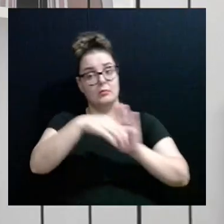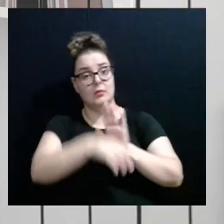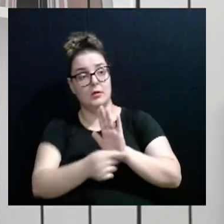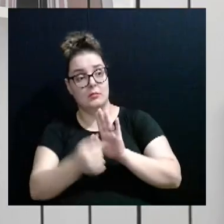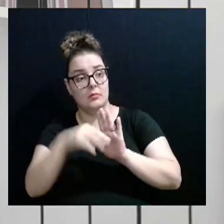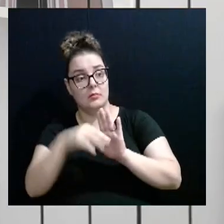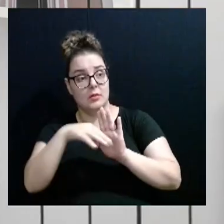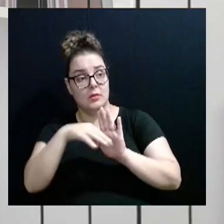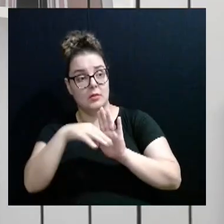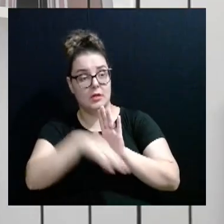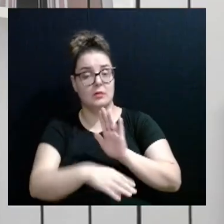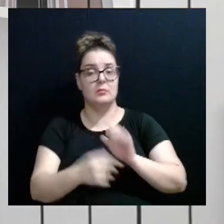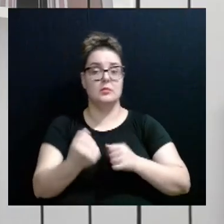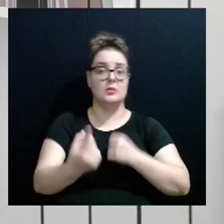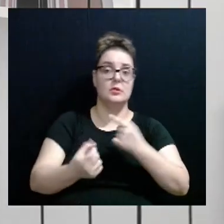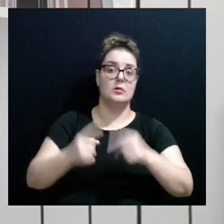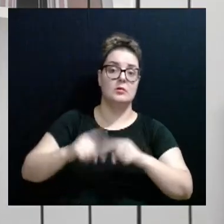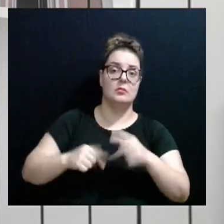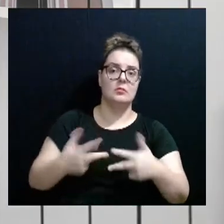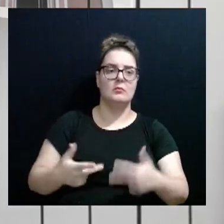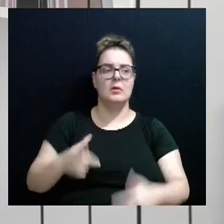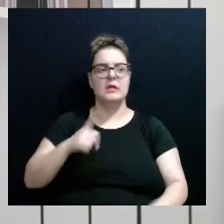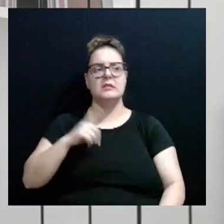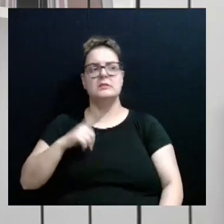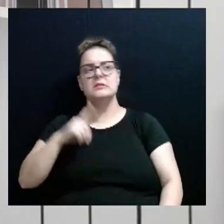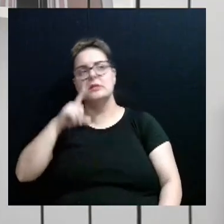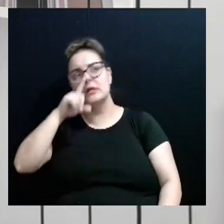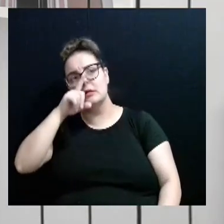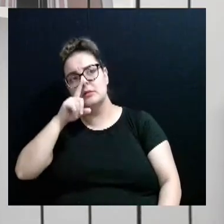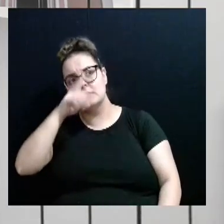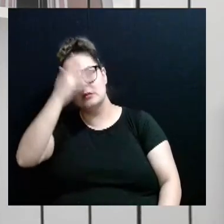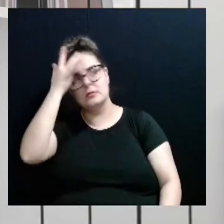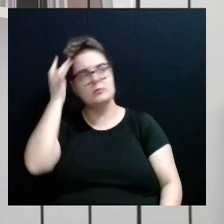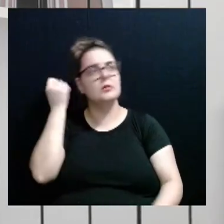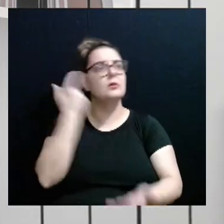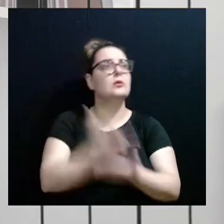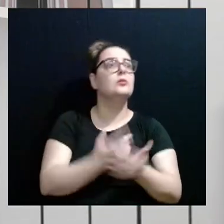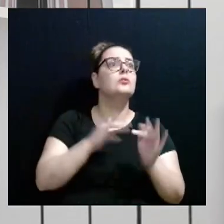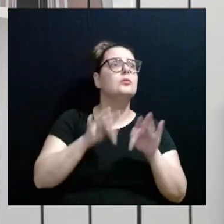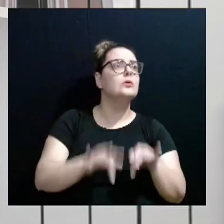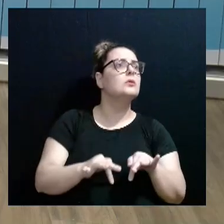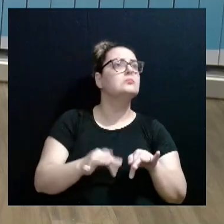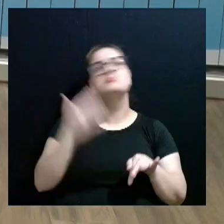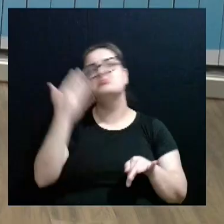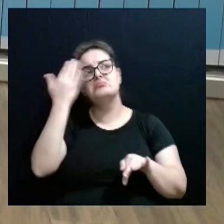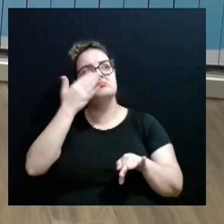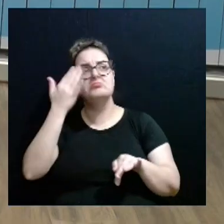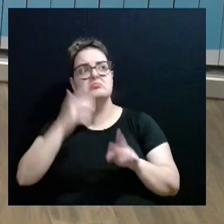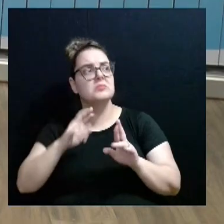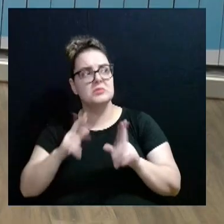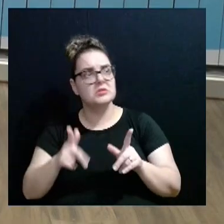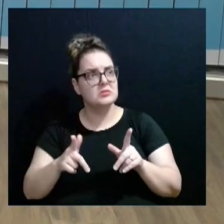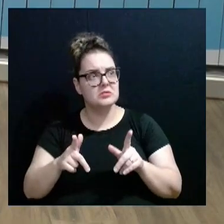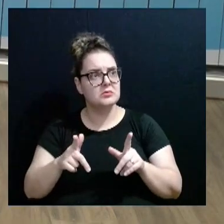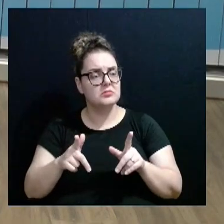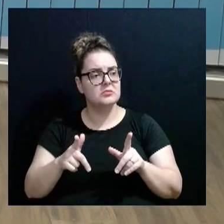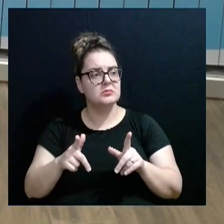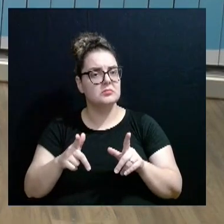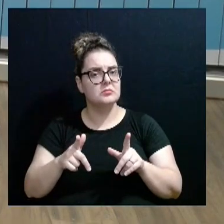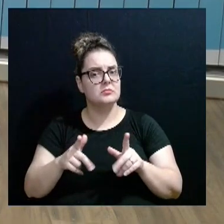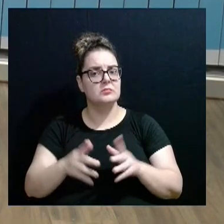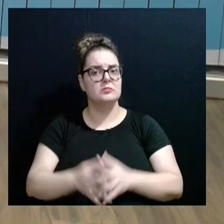produtos, mas corre o risco do consumidor final não ver essa diferença nos produtos?